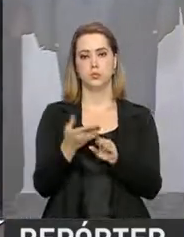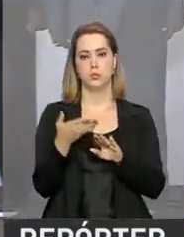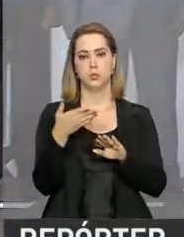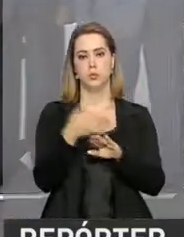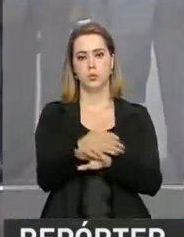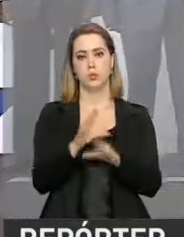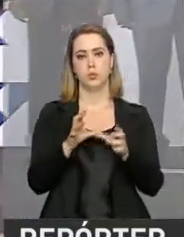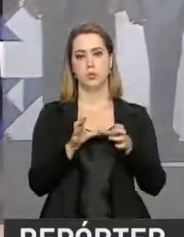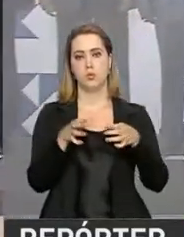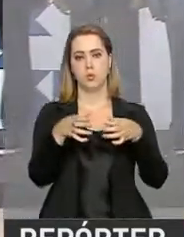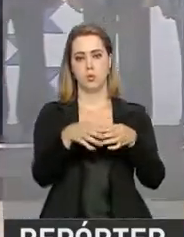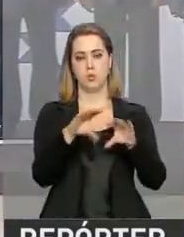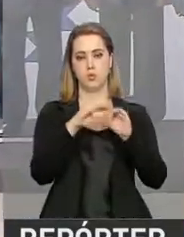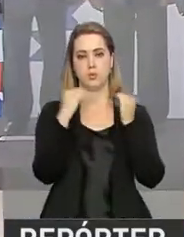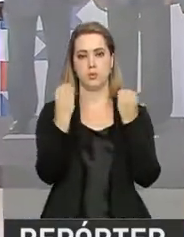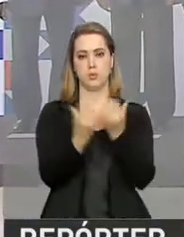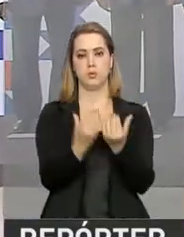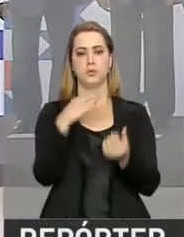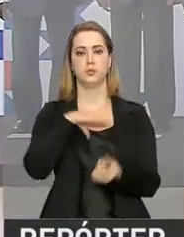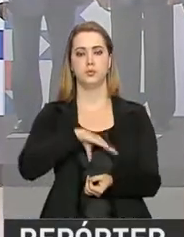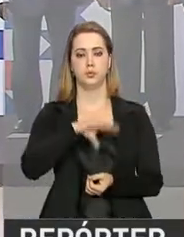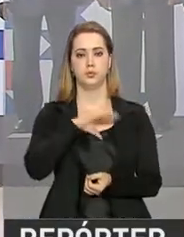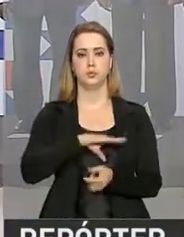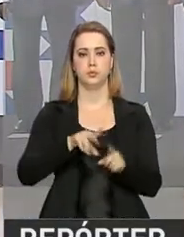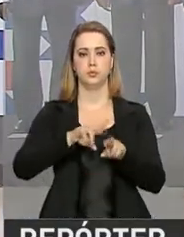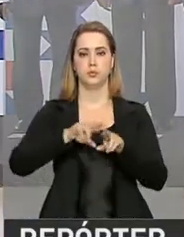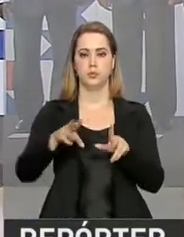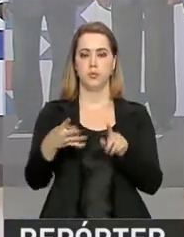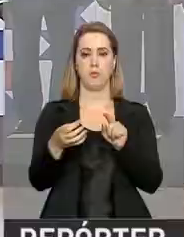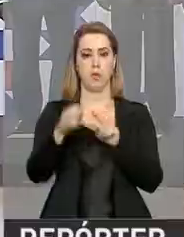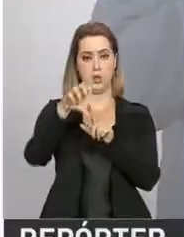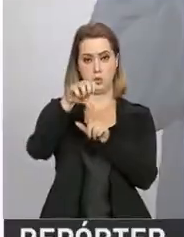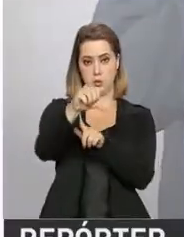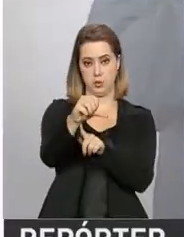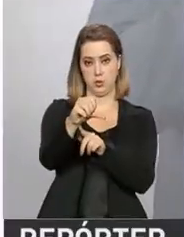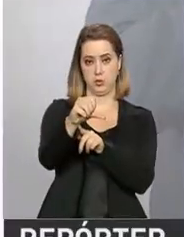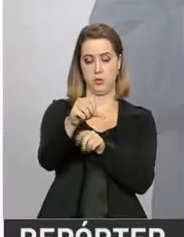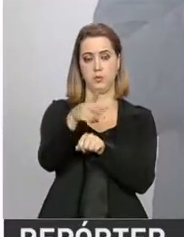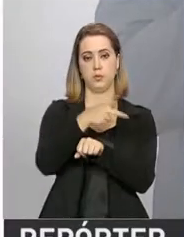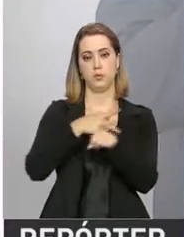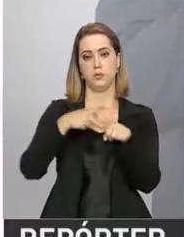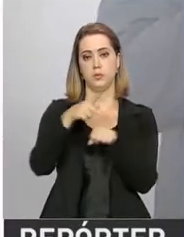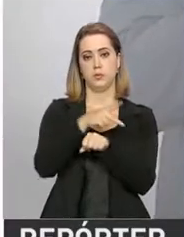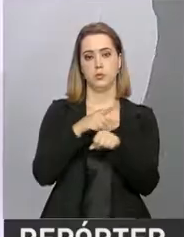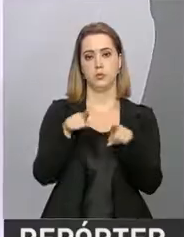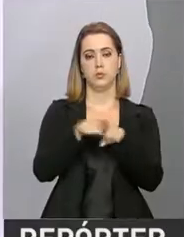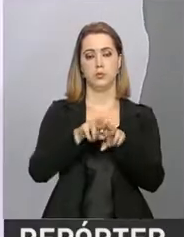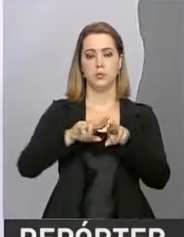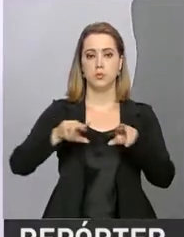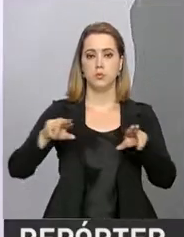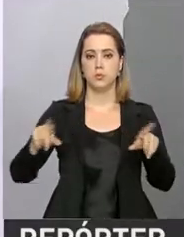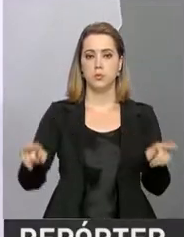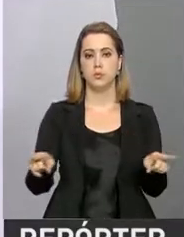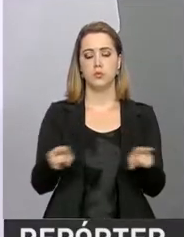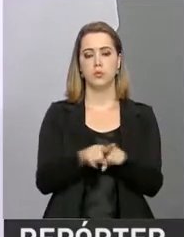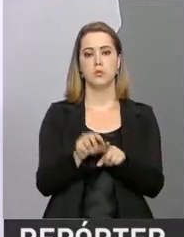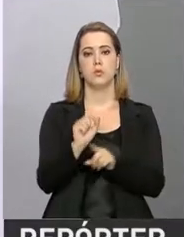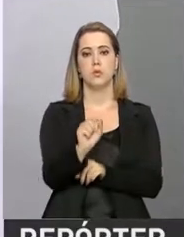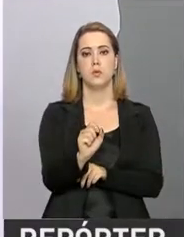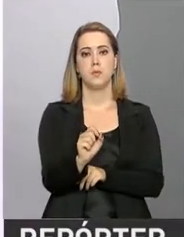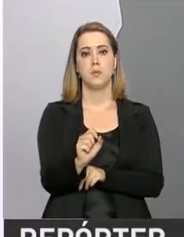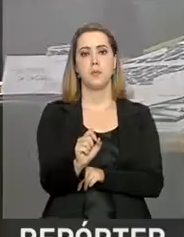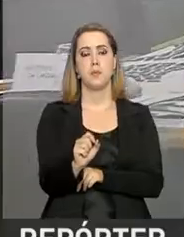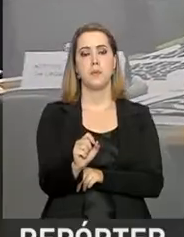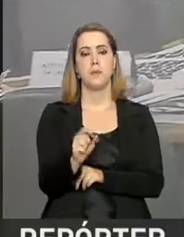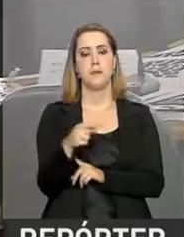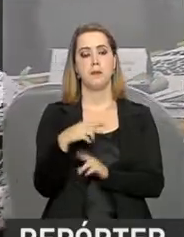dos países de língua portuguesa angola brasil cabo verde guiné bissau guiné equatorial moçambique portugal são tomé e príncipe timor